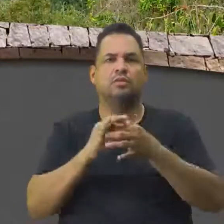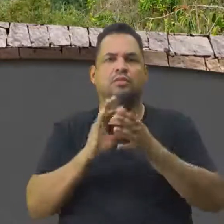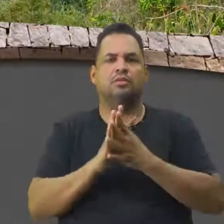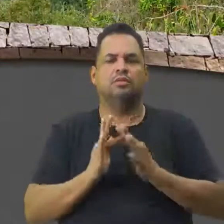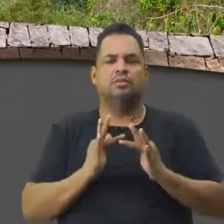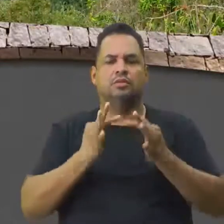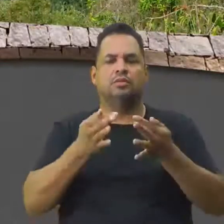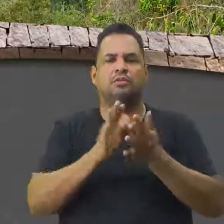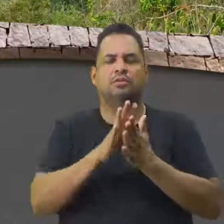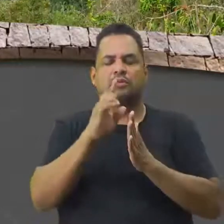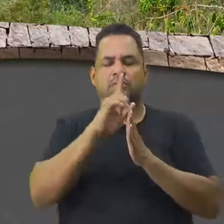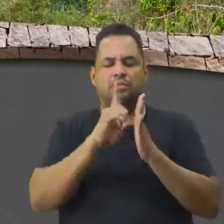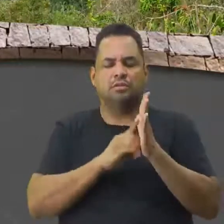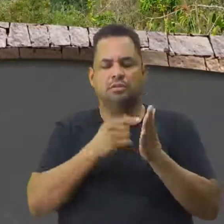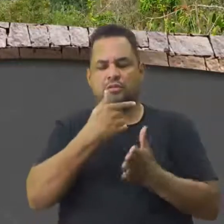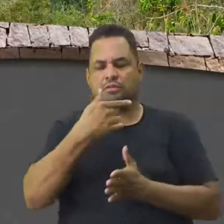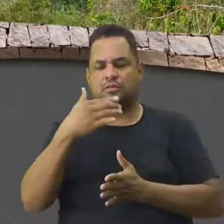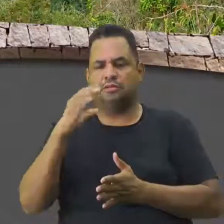década de 50.